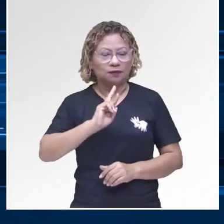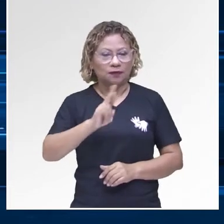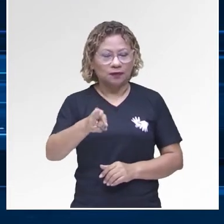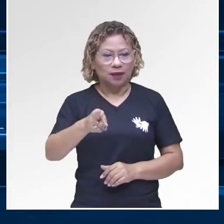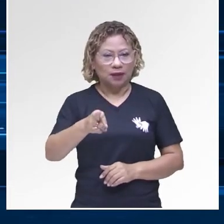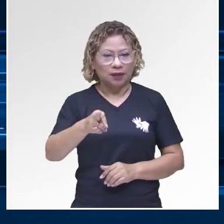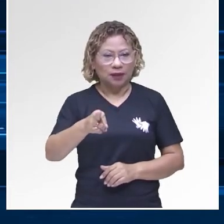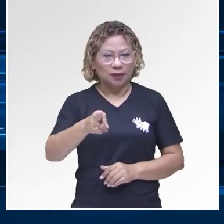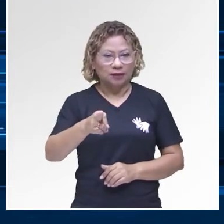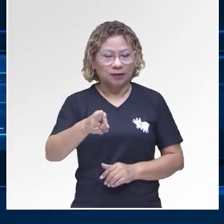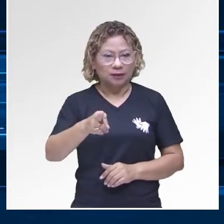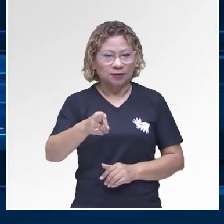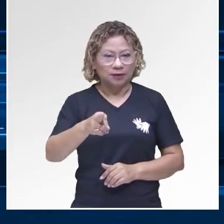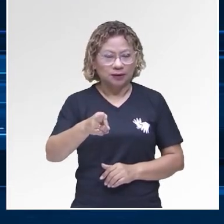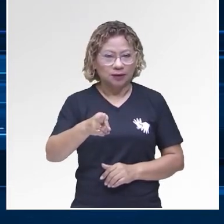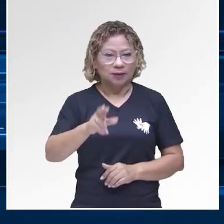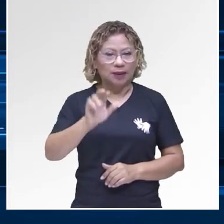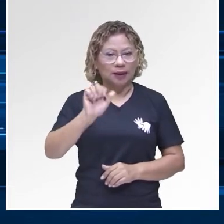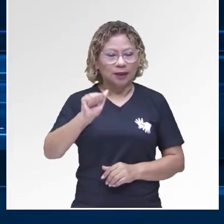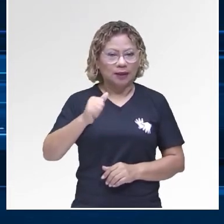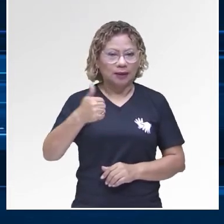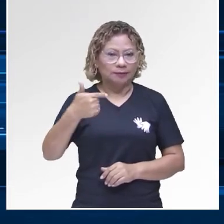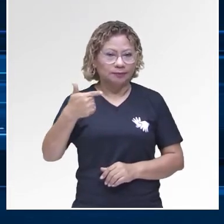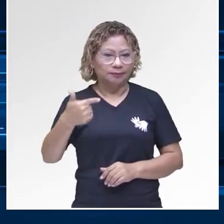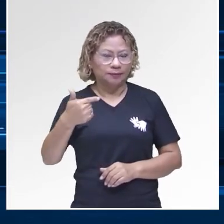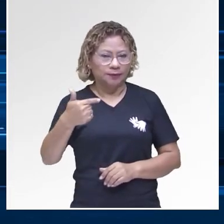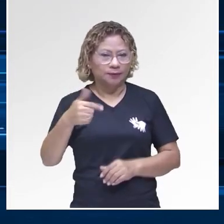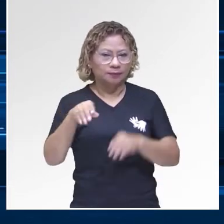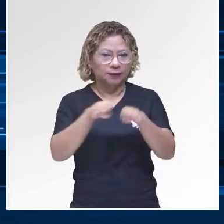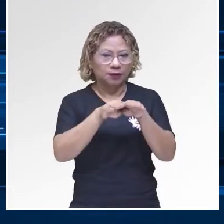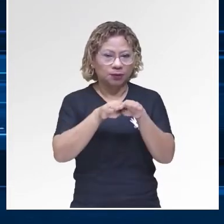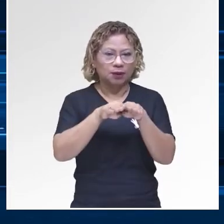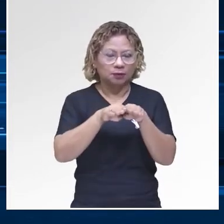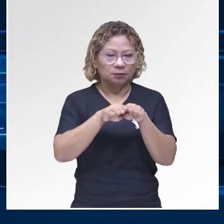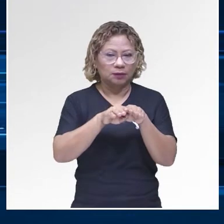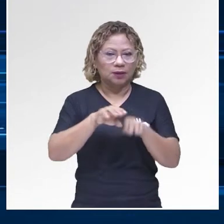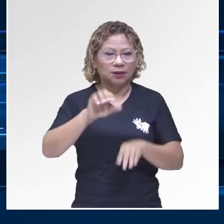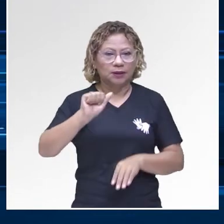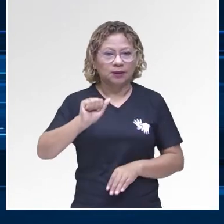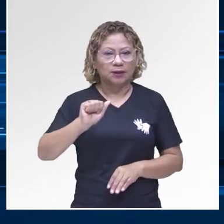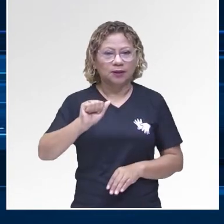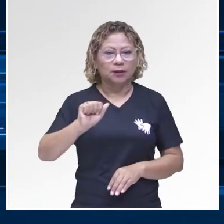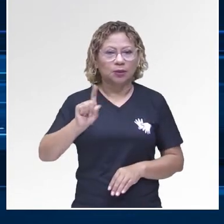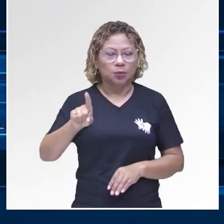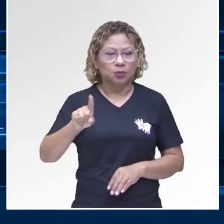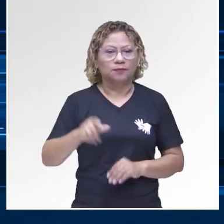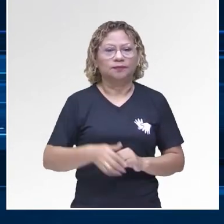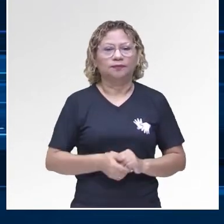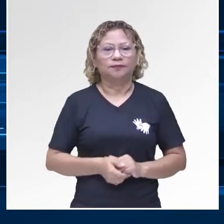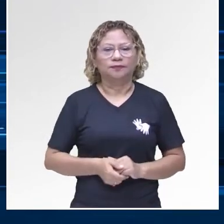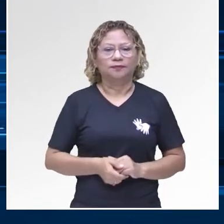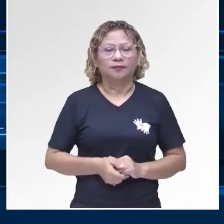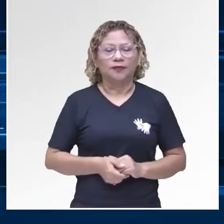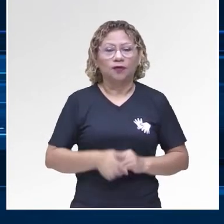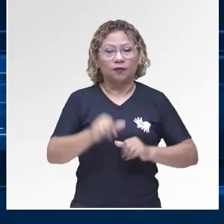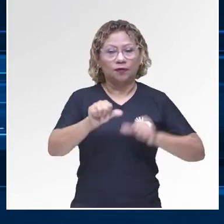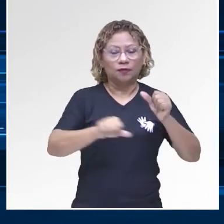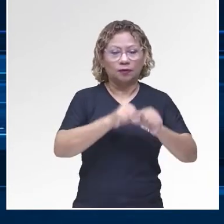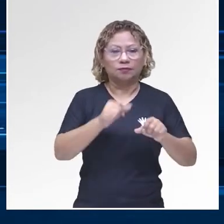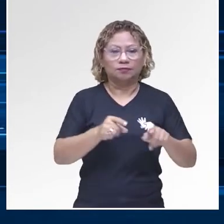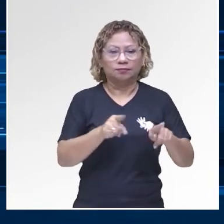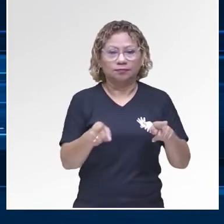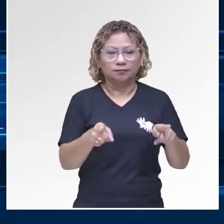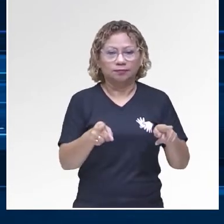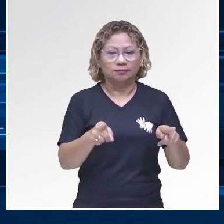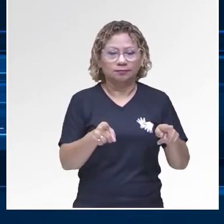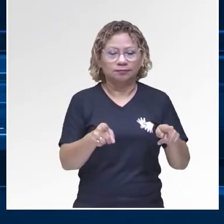fazer aqui? Eu vou pegar esse A1 aqui, só o A1, e vou jogar para o segundo membro. Então, eu passo a ter o